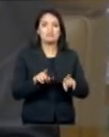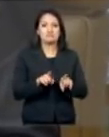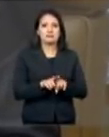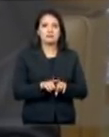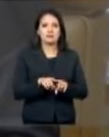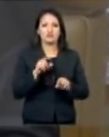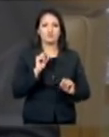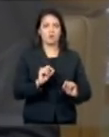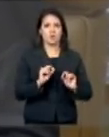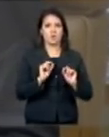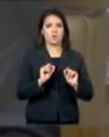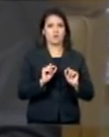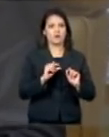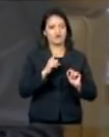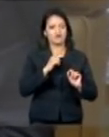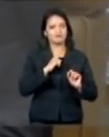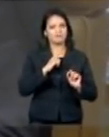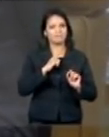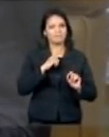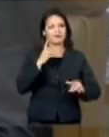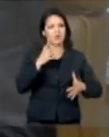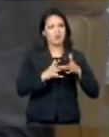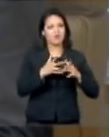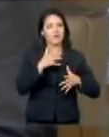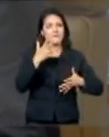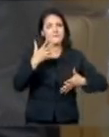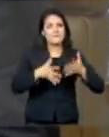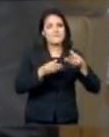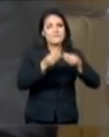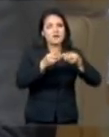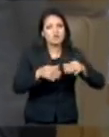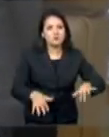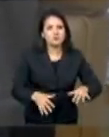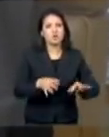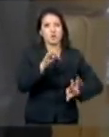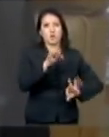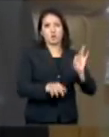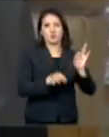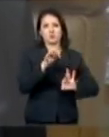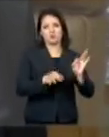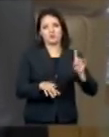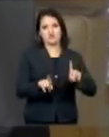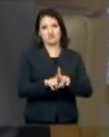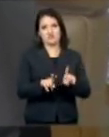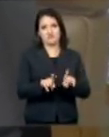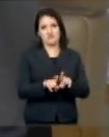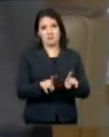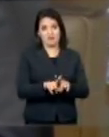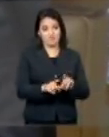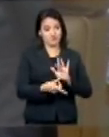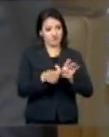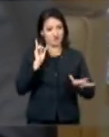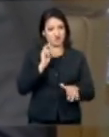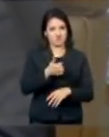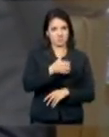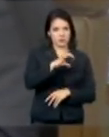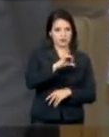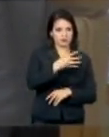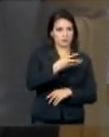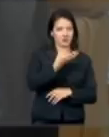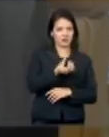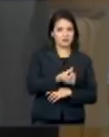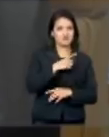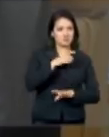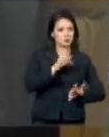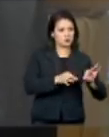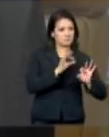jurídica consagrado na constituição democrática de 1946 os novos